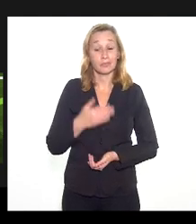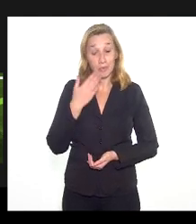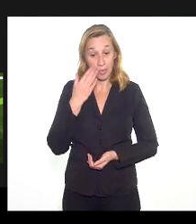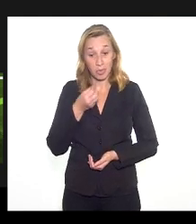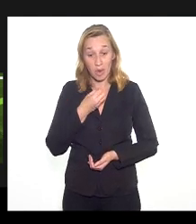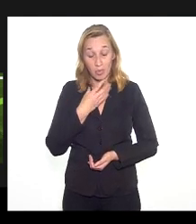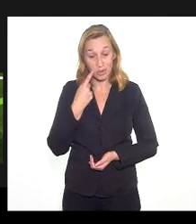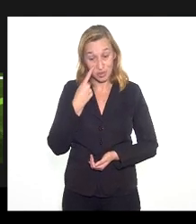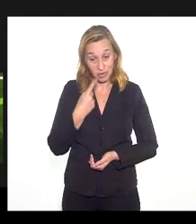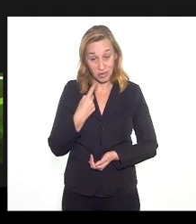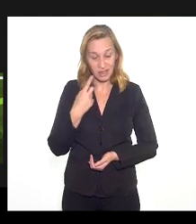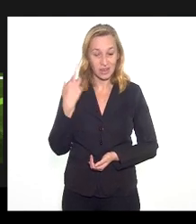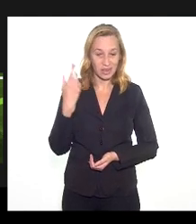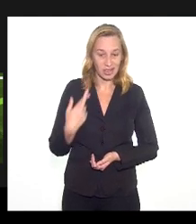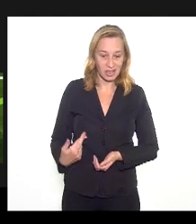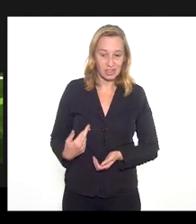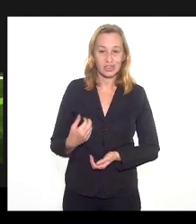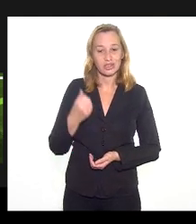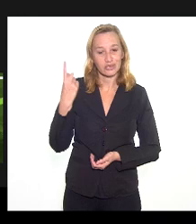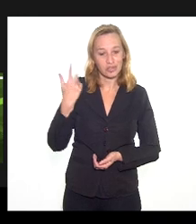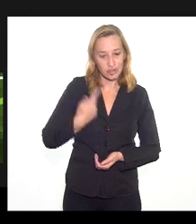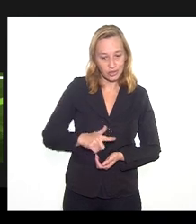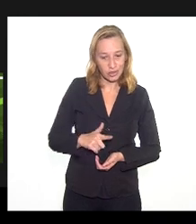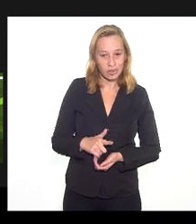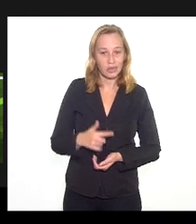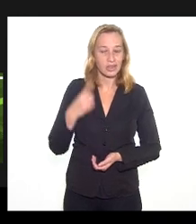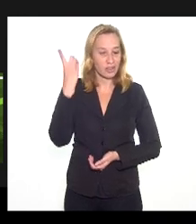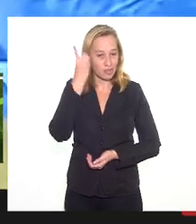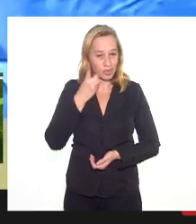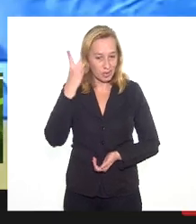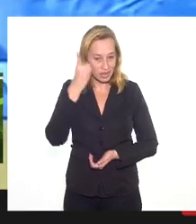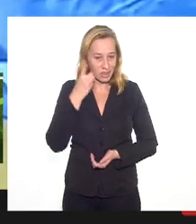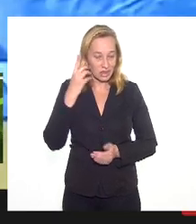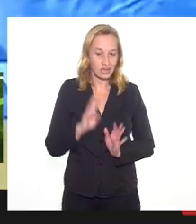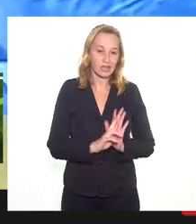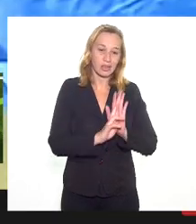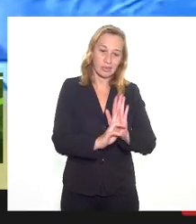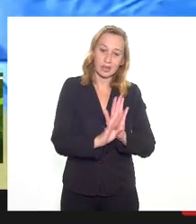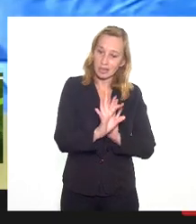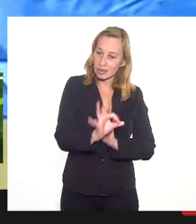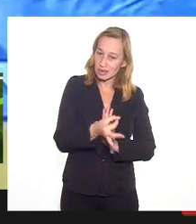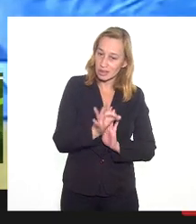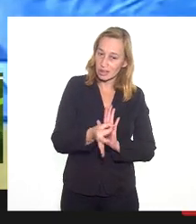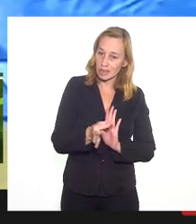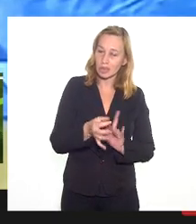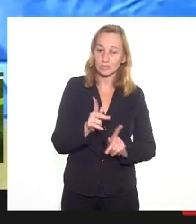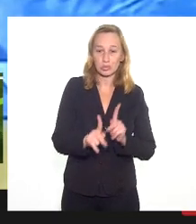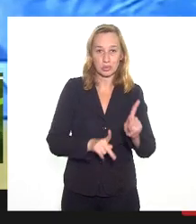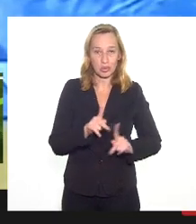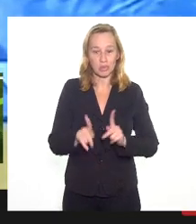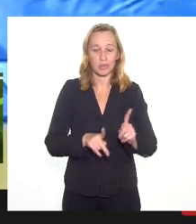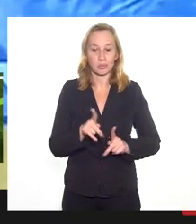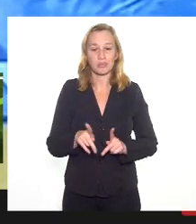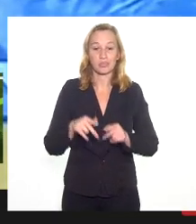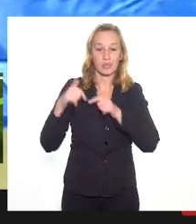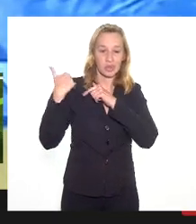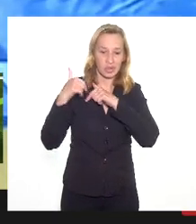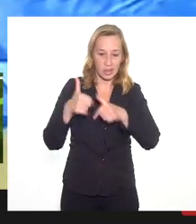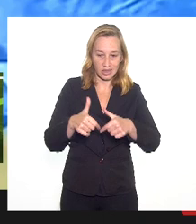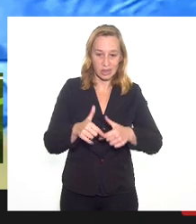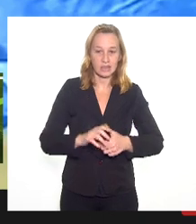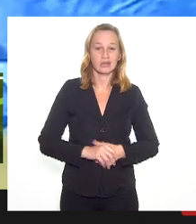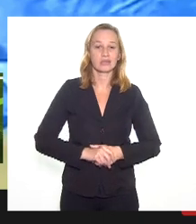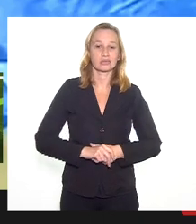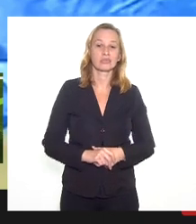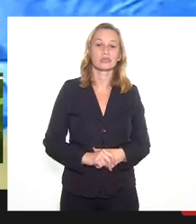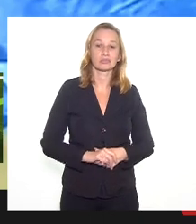novamente, Renata, nobre deputada, representante de fato das populações tradicionais vulnerabilizadas